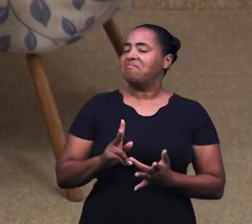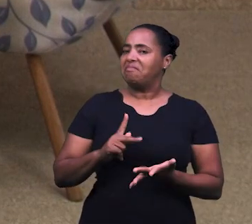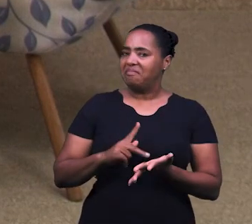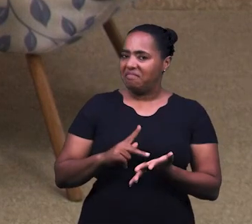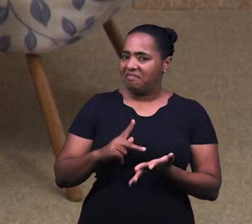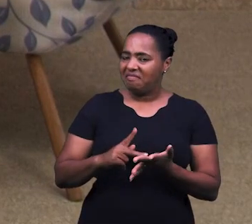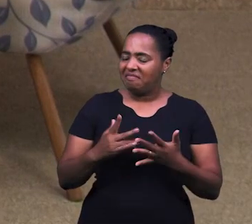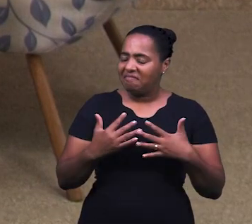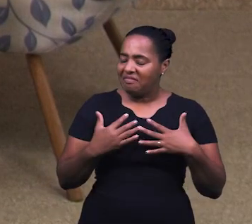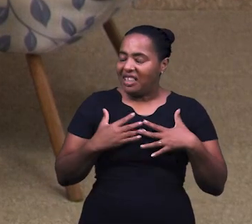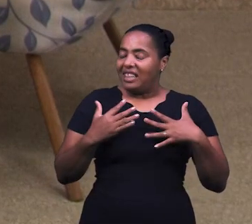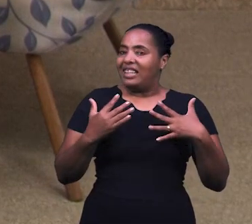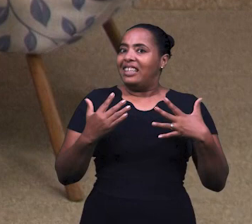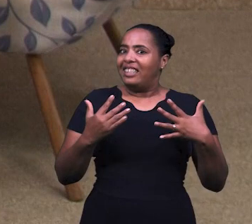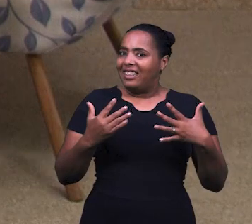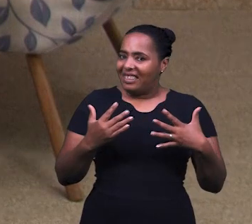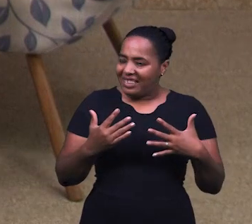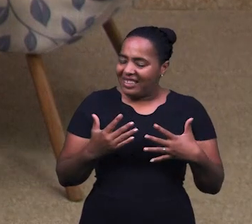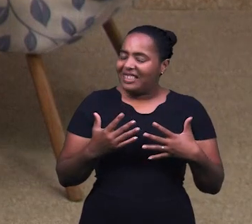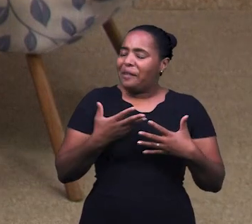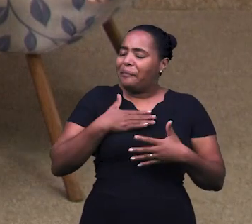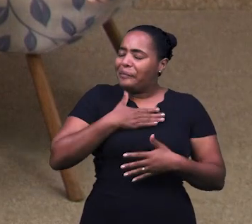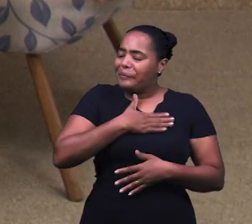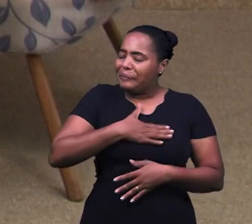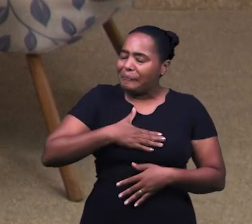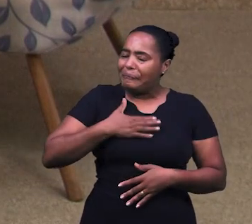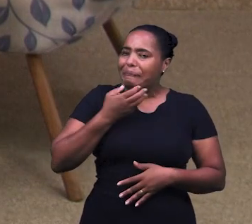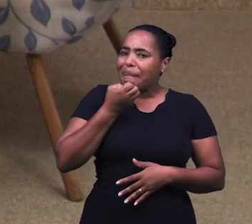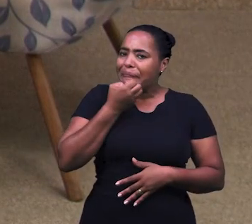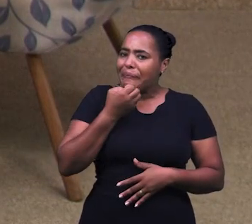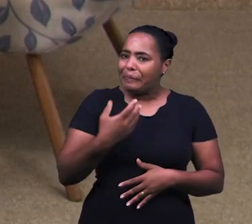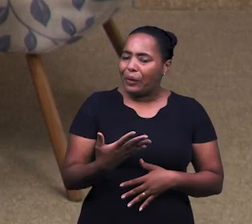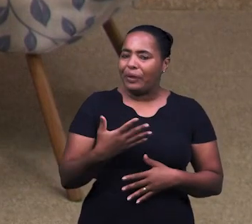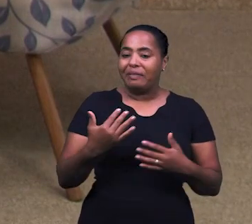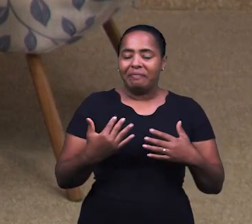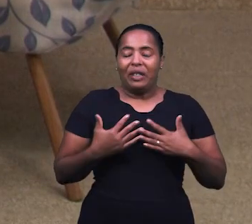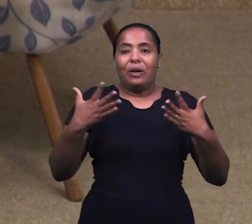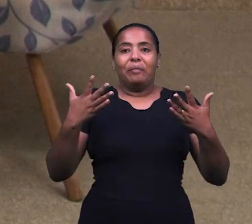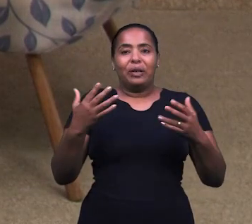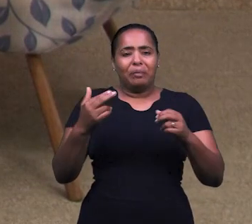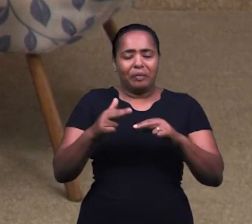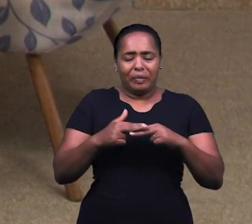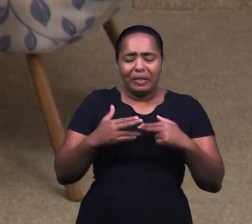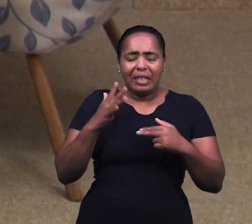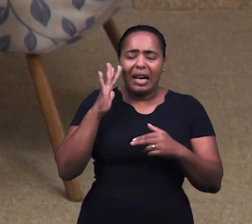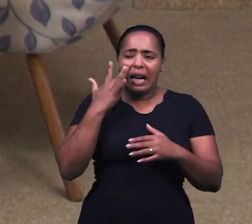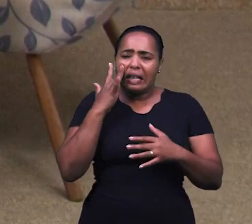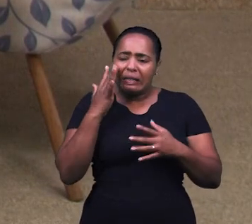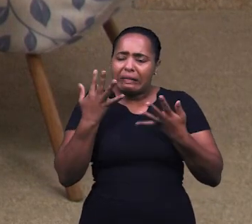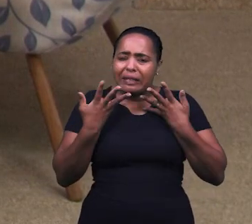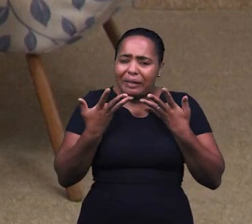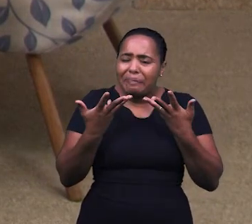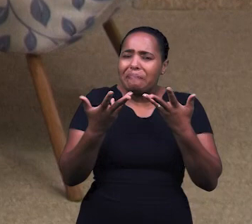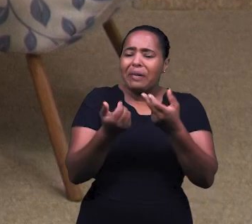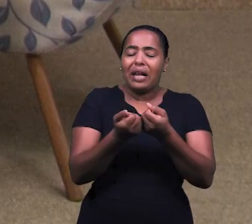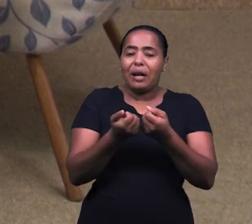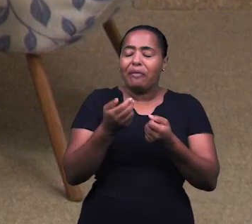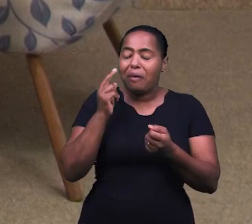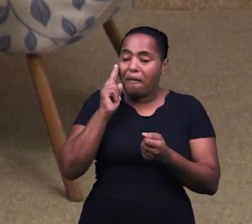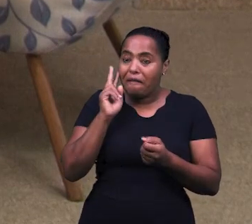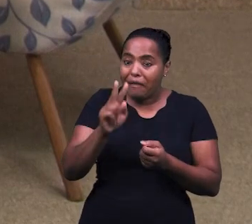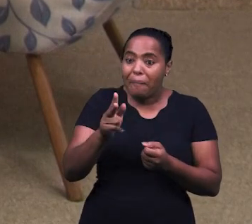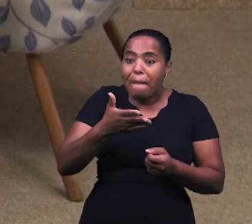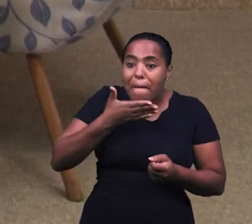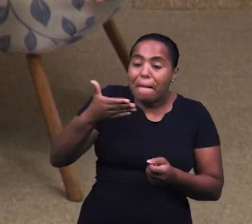tem sido uma surpresa gratificante. Falamos surpresa porque quando achamos que já vimos algo maravilhoso, vimos